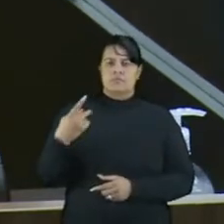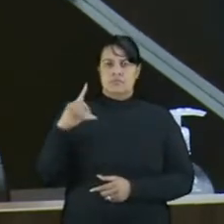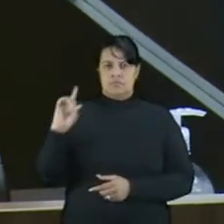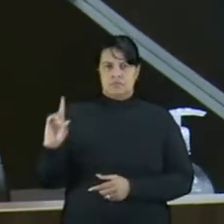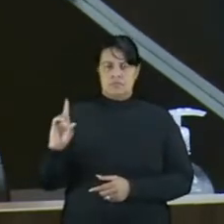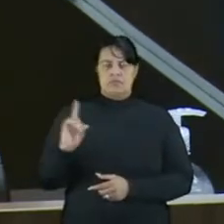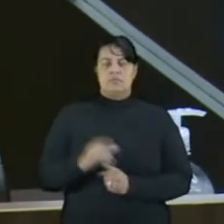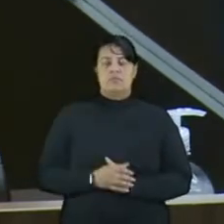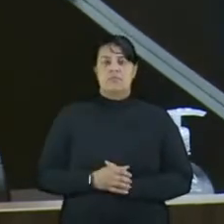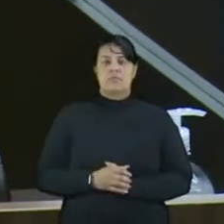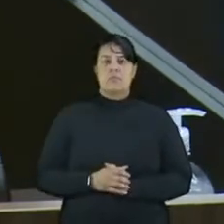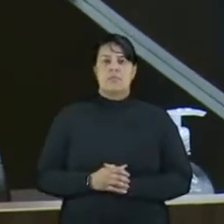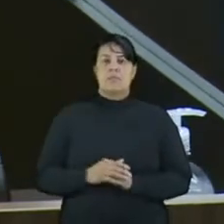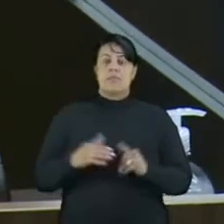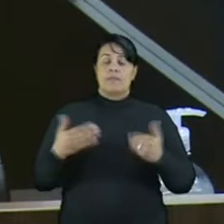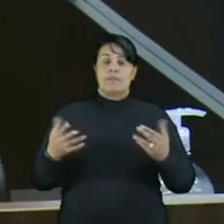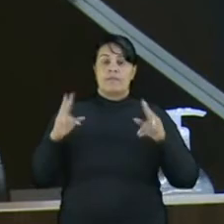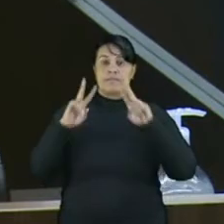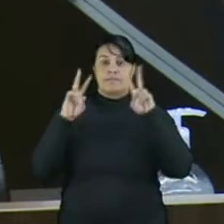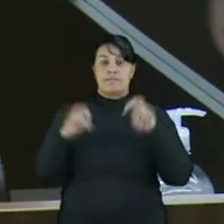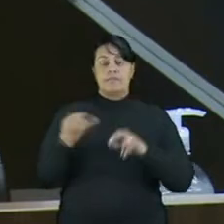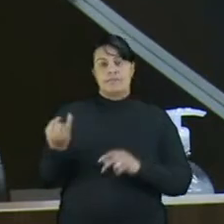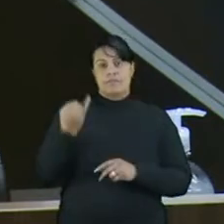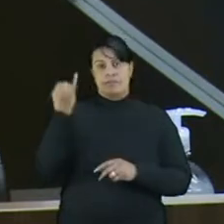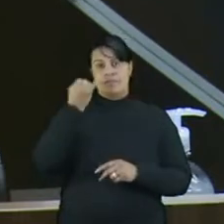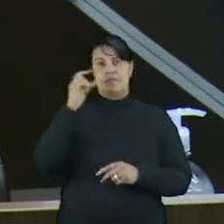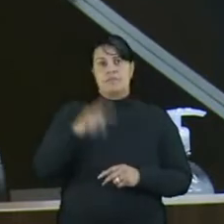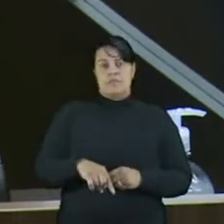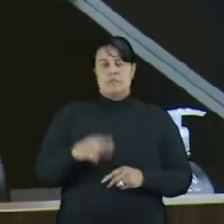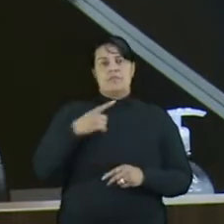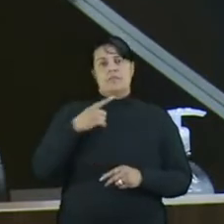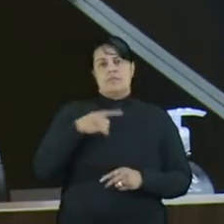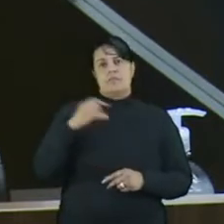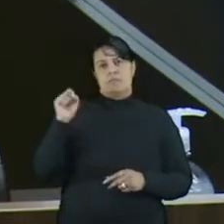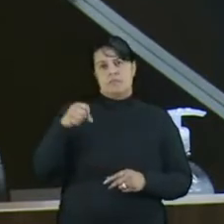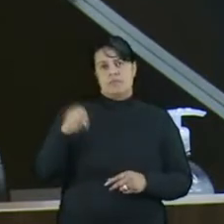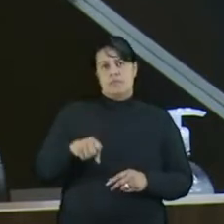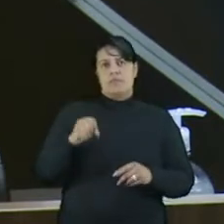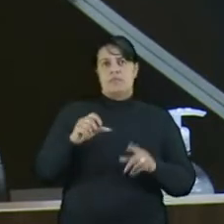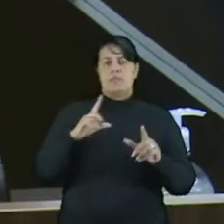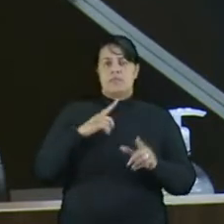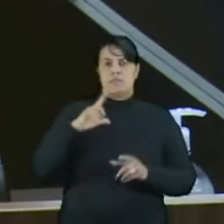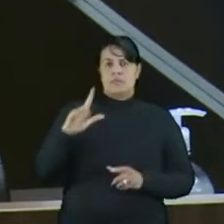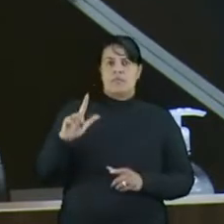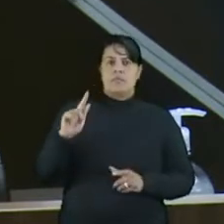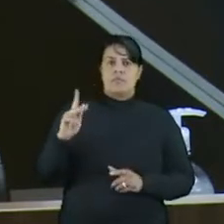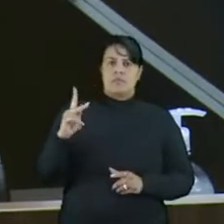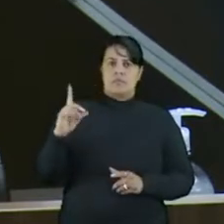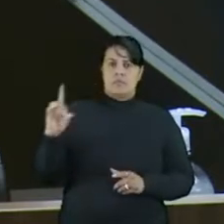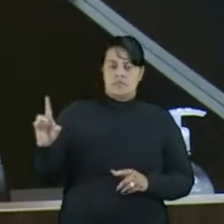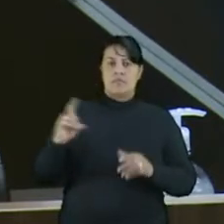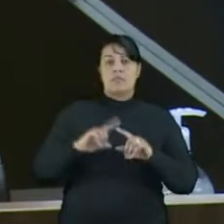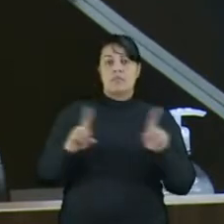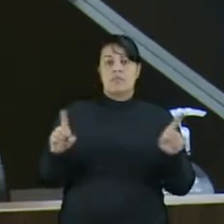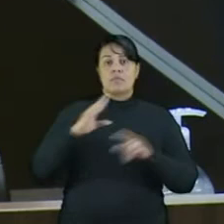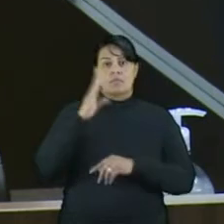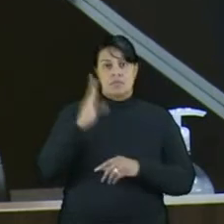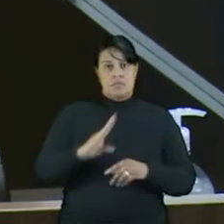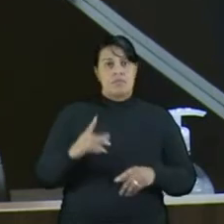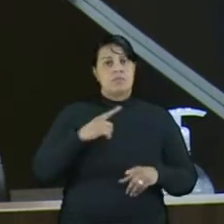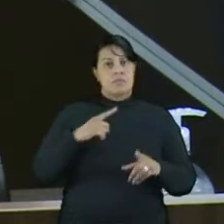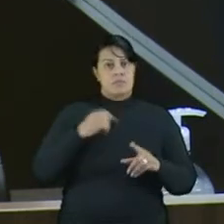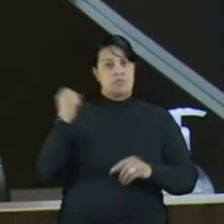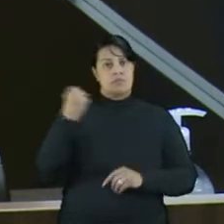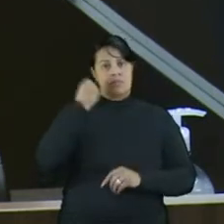A relevância do tema é notória. Mesmo após a vigência da LGPD, o Brasil tem sido vítima de graves ataques